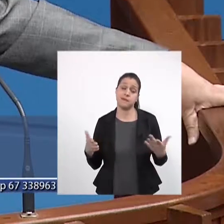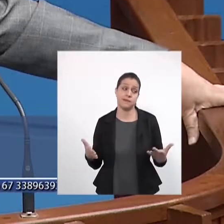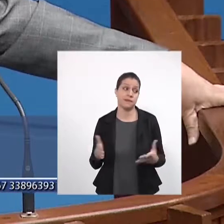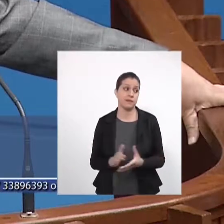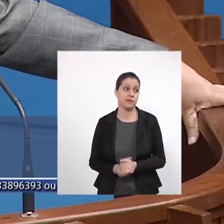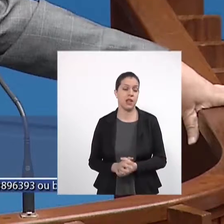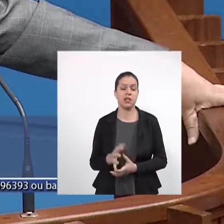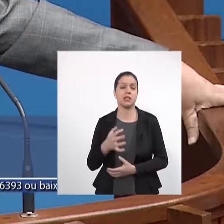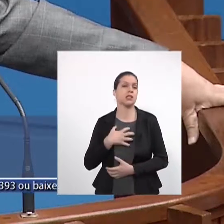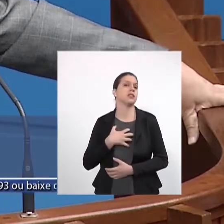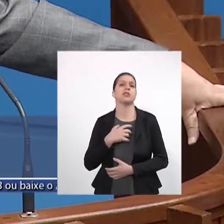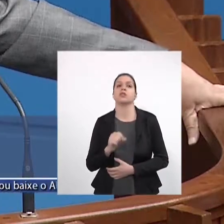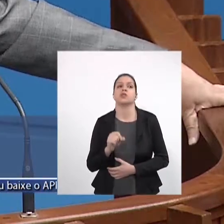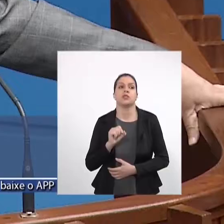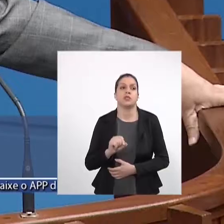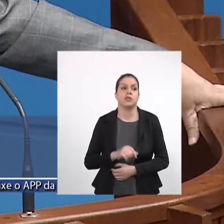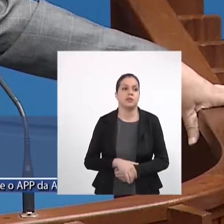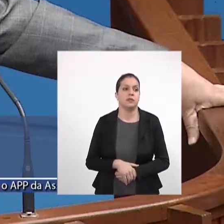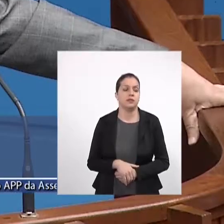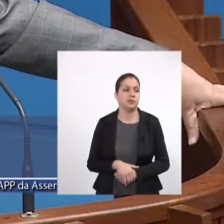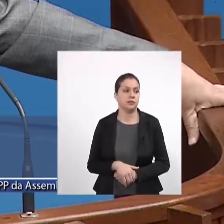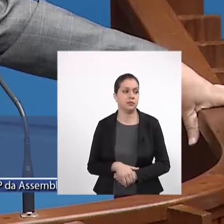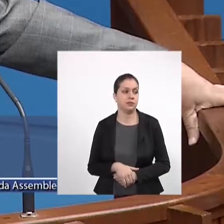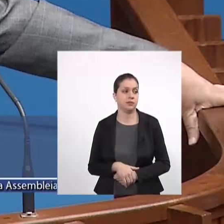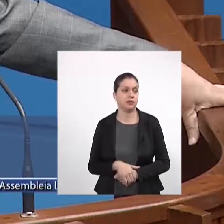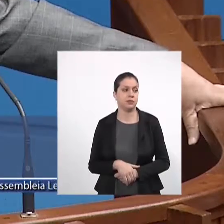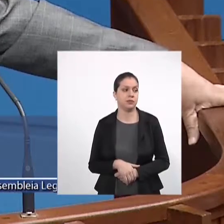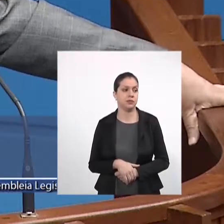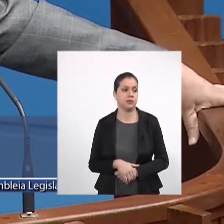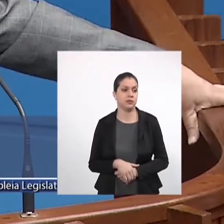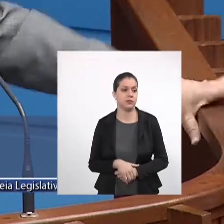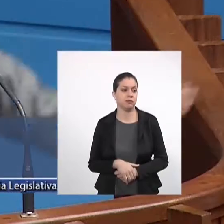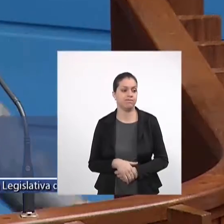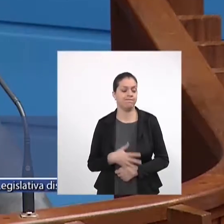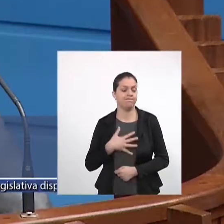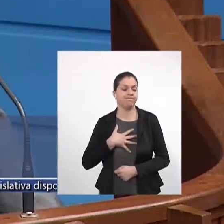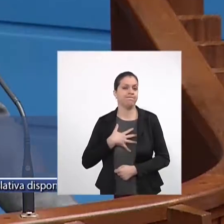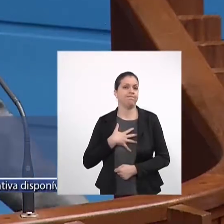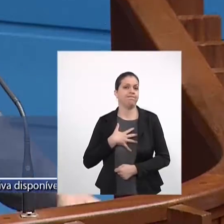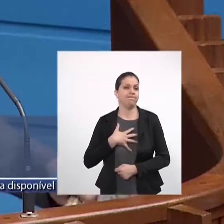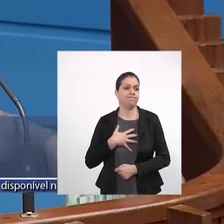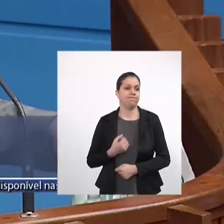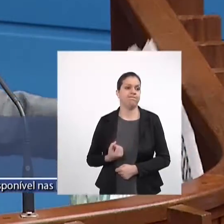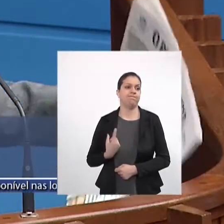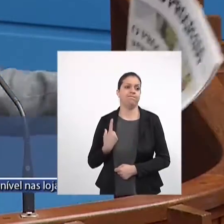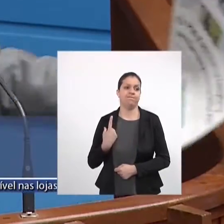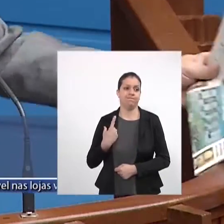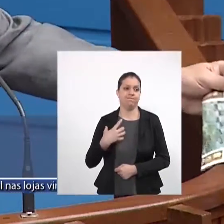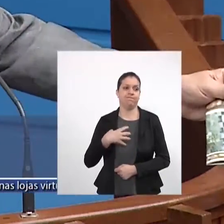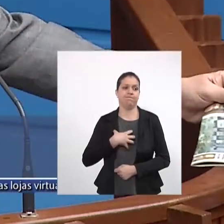efetivamente com o sentimento do deputado Ondes Machado de nostalgia,